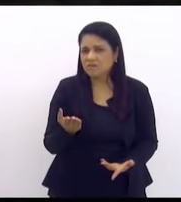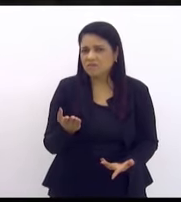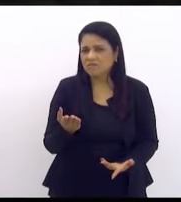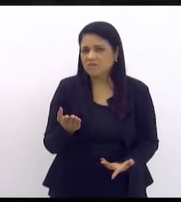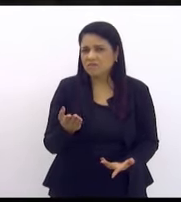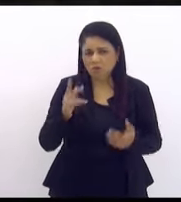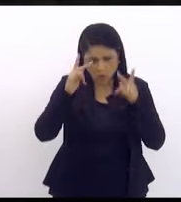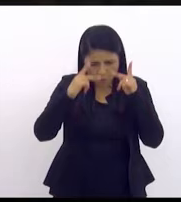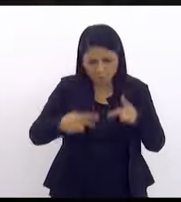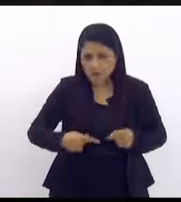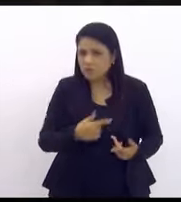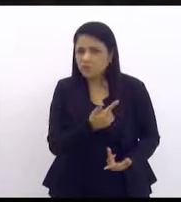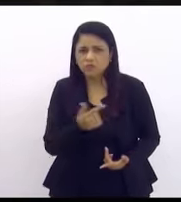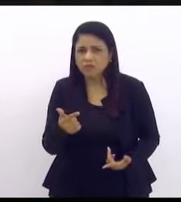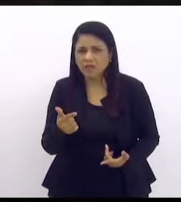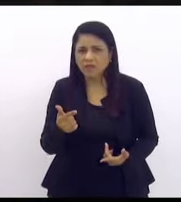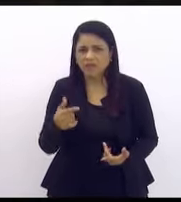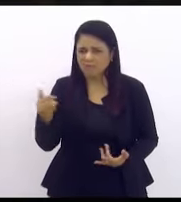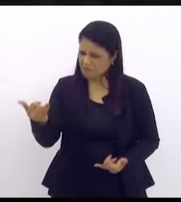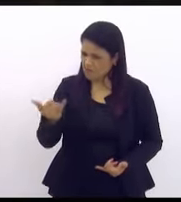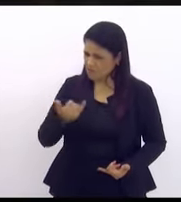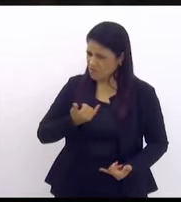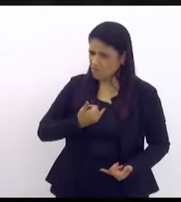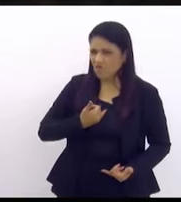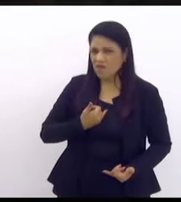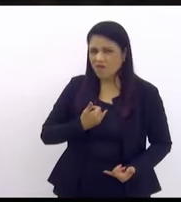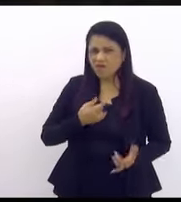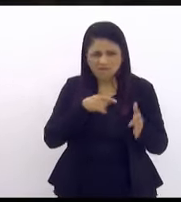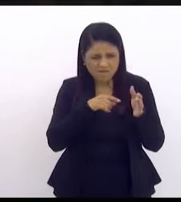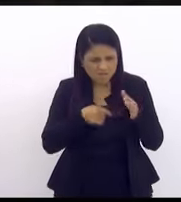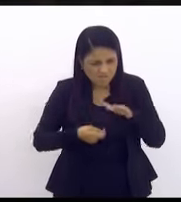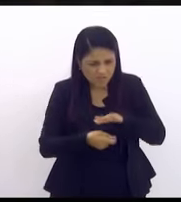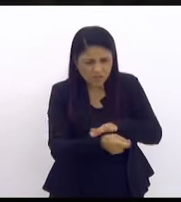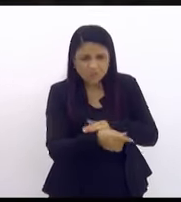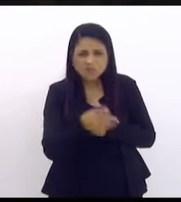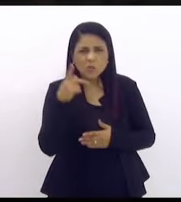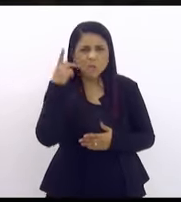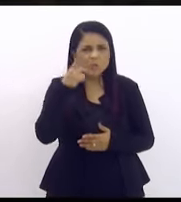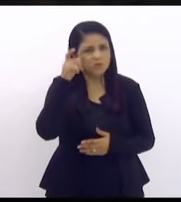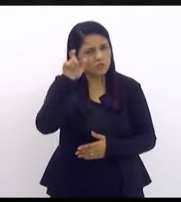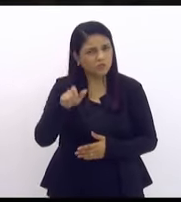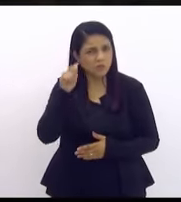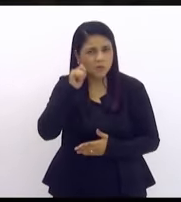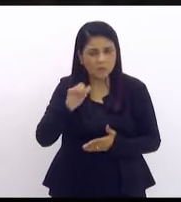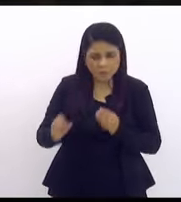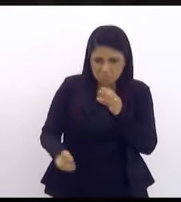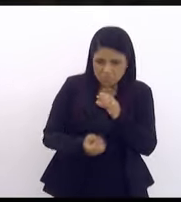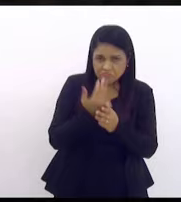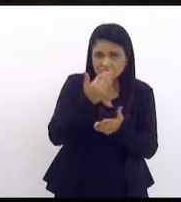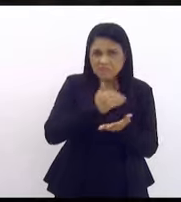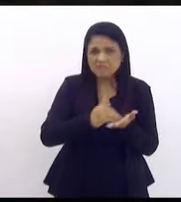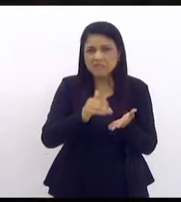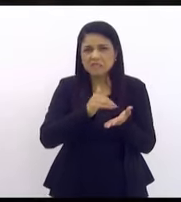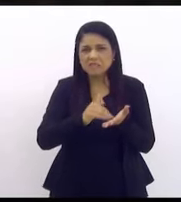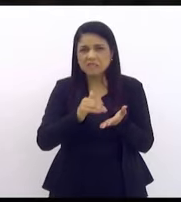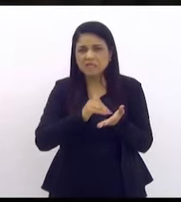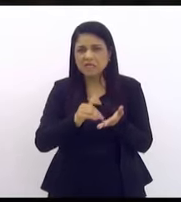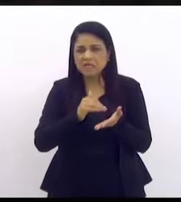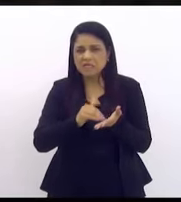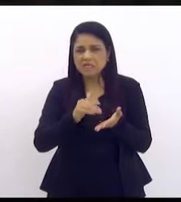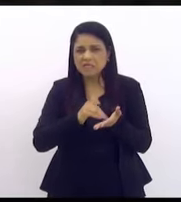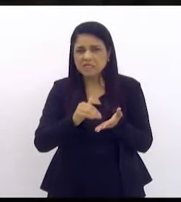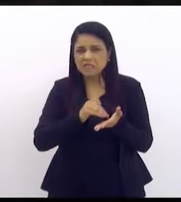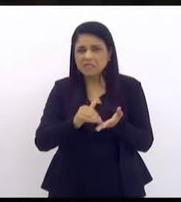desumano. E aí depois não vem me dizer que está investindo em política de mulheres porque criou uma secretaria de